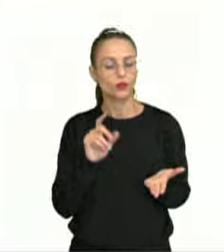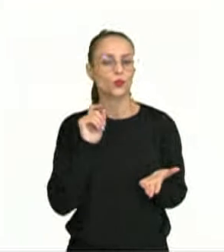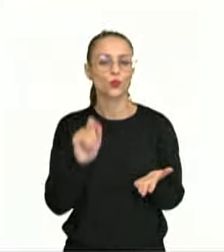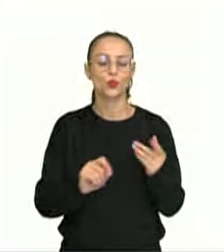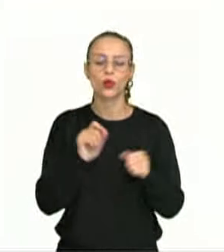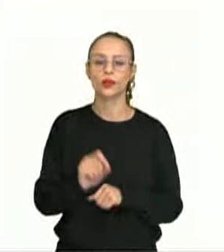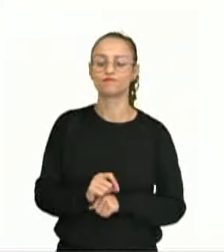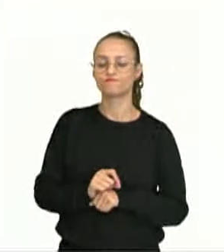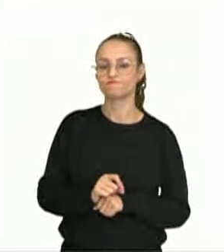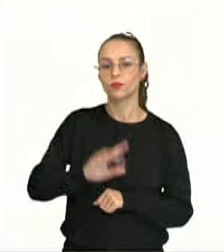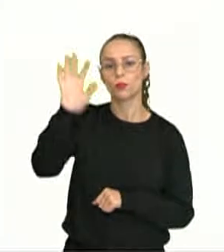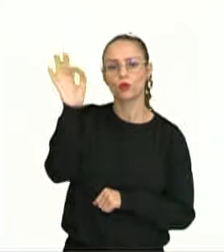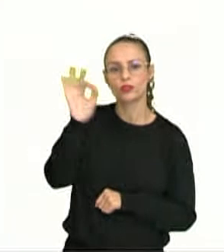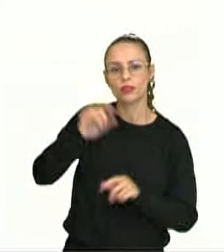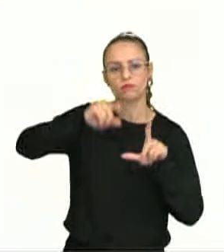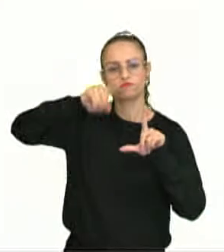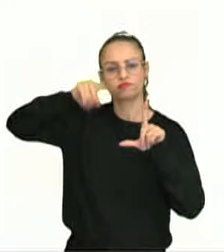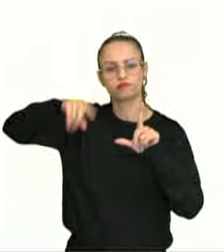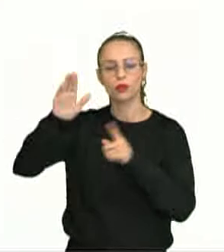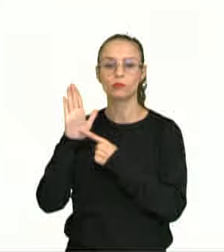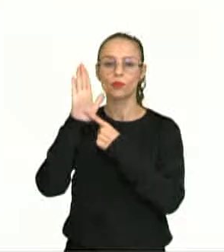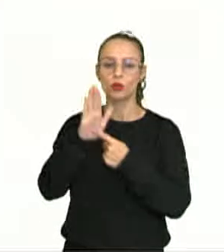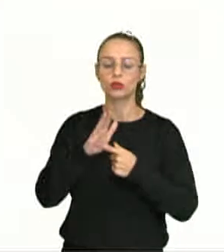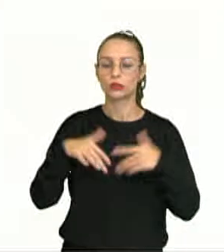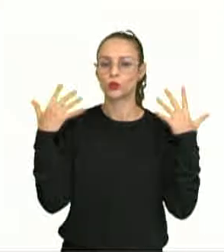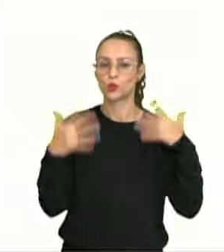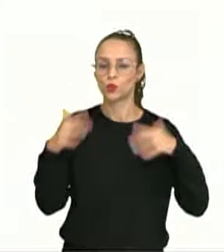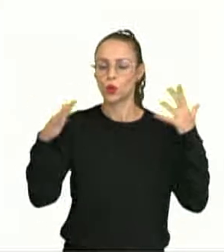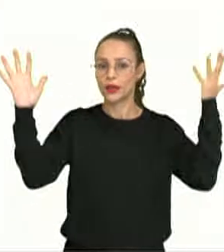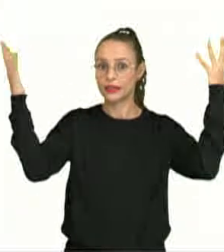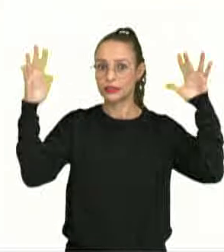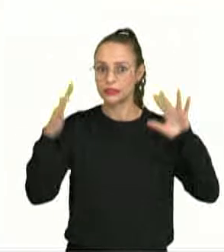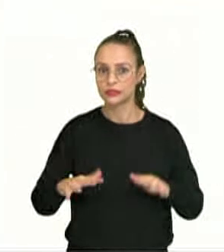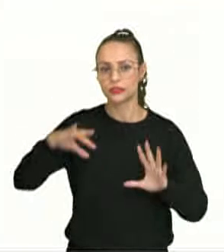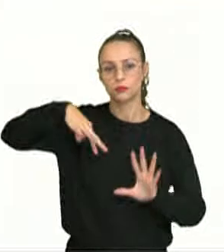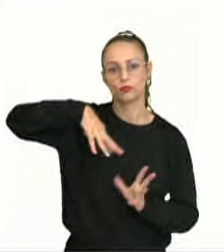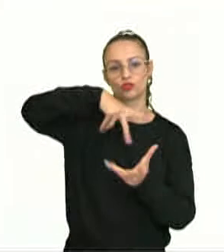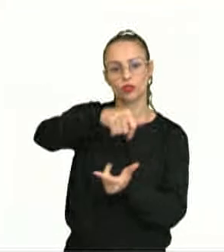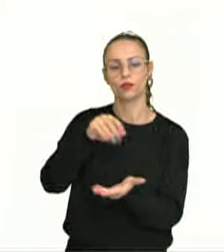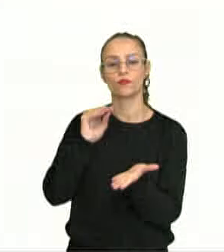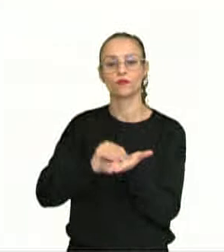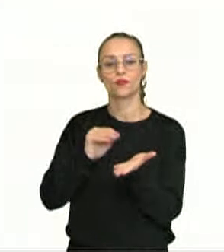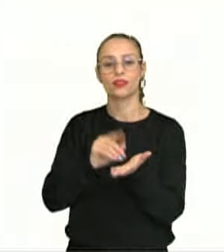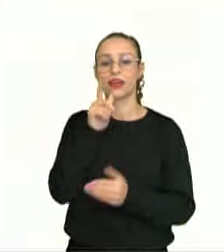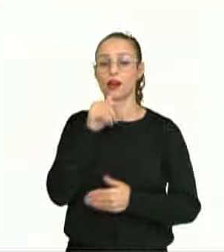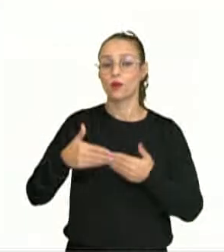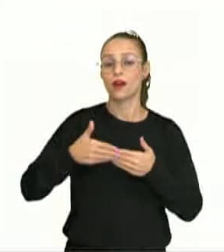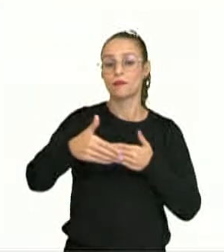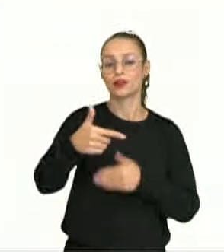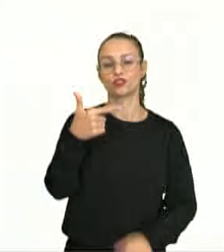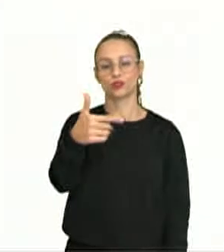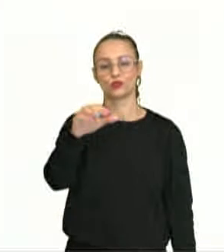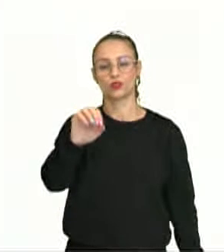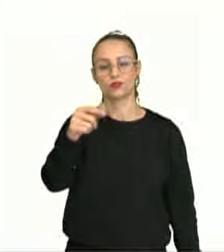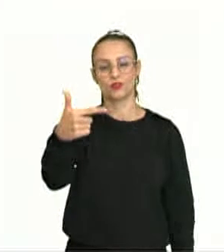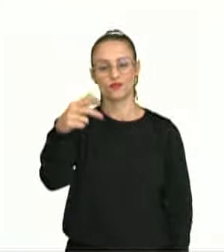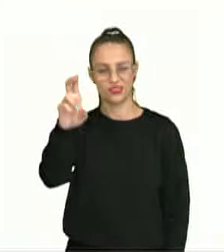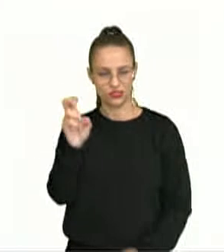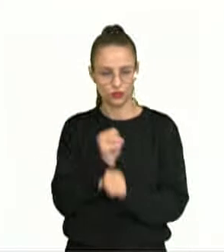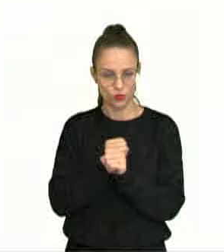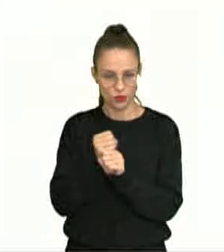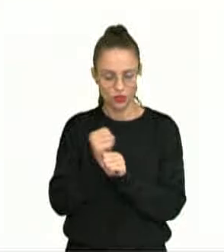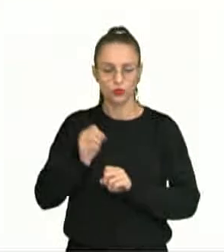as estatísticas apontam para uma enorme crise mundial de falta d'água a partir de 2025, de